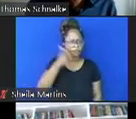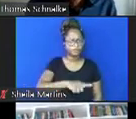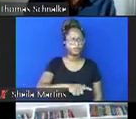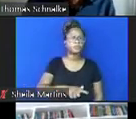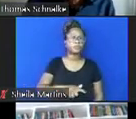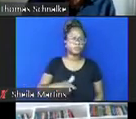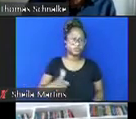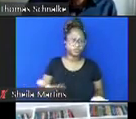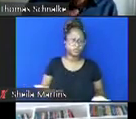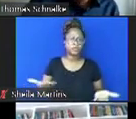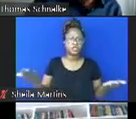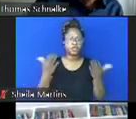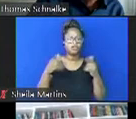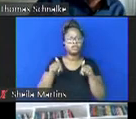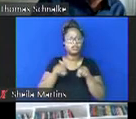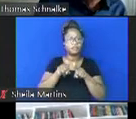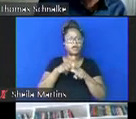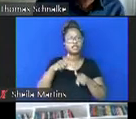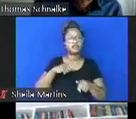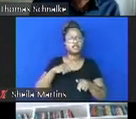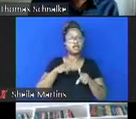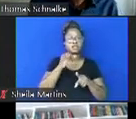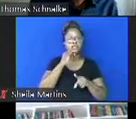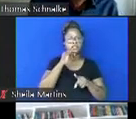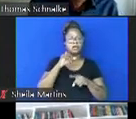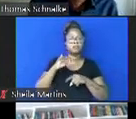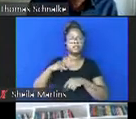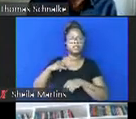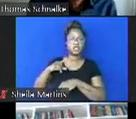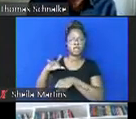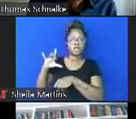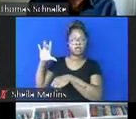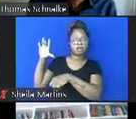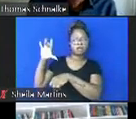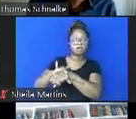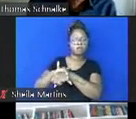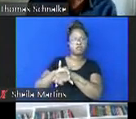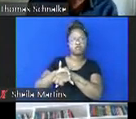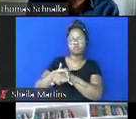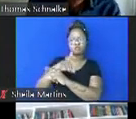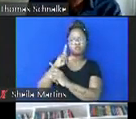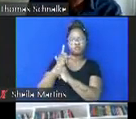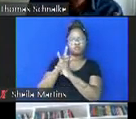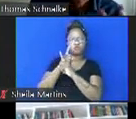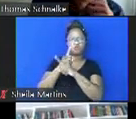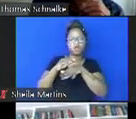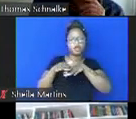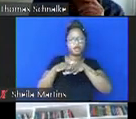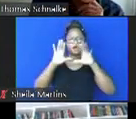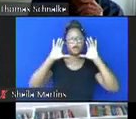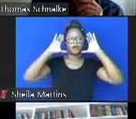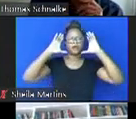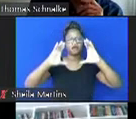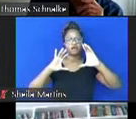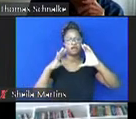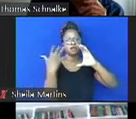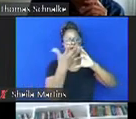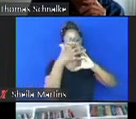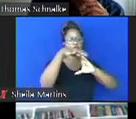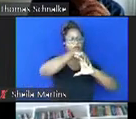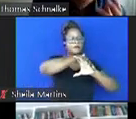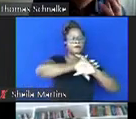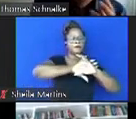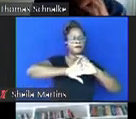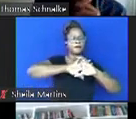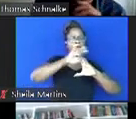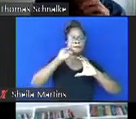há também aqui a doença localizada na pele ou sobre a pele. Quando isso acontece do